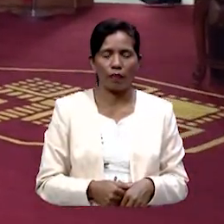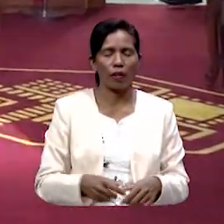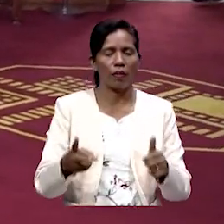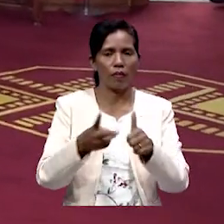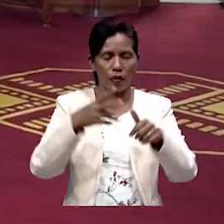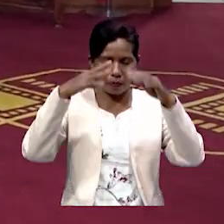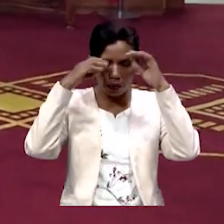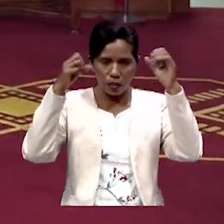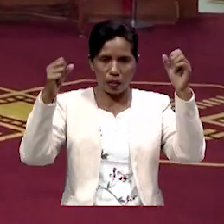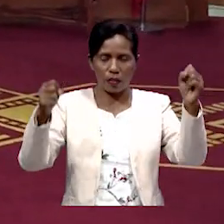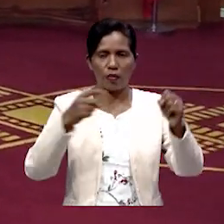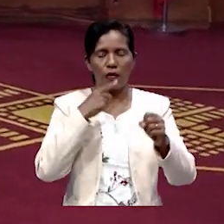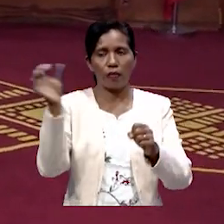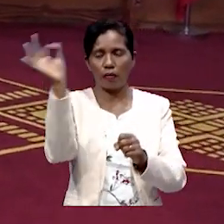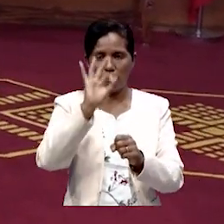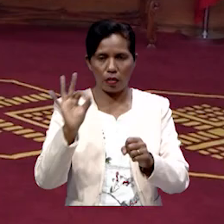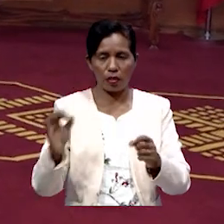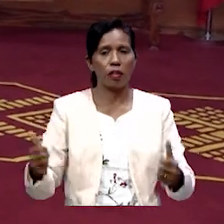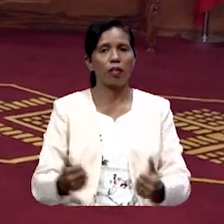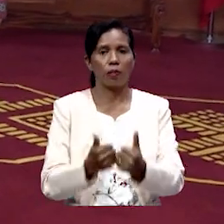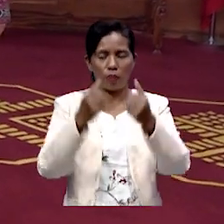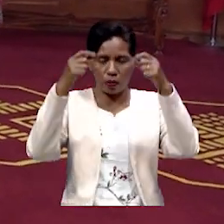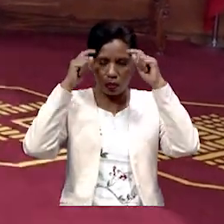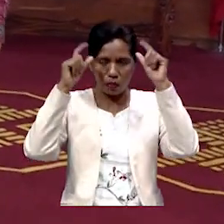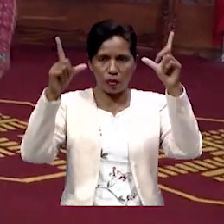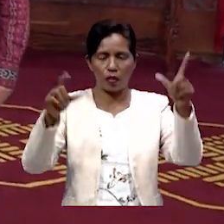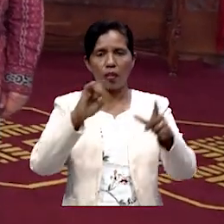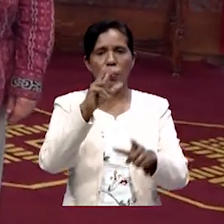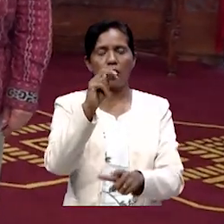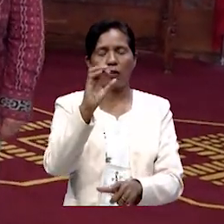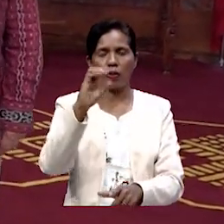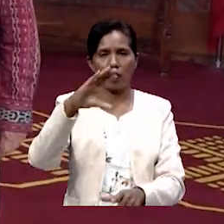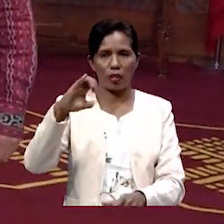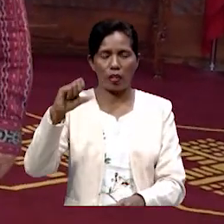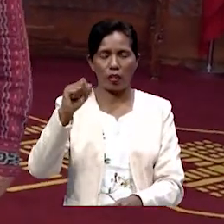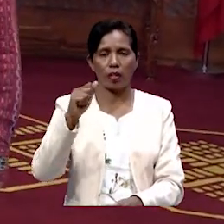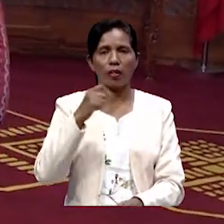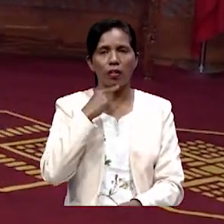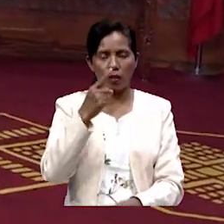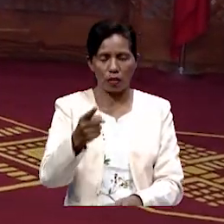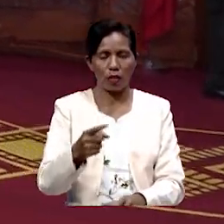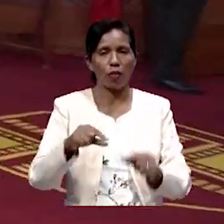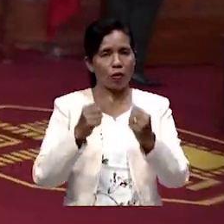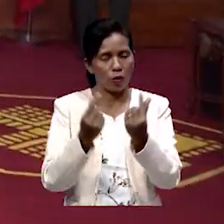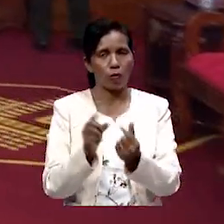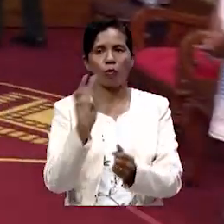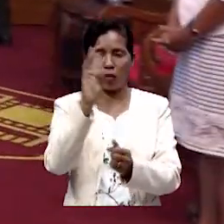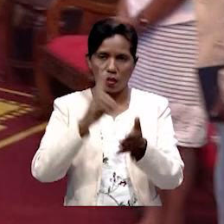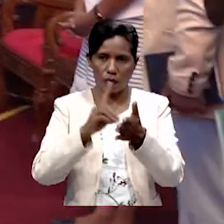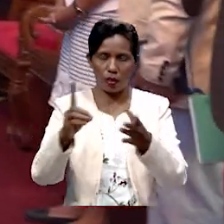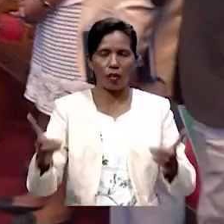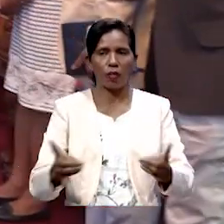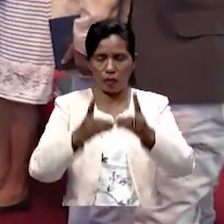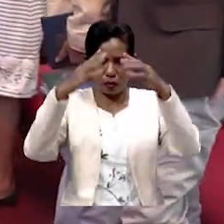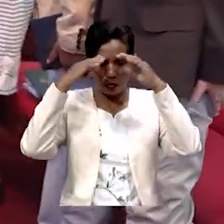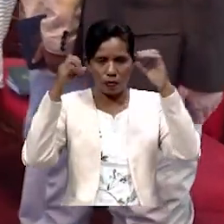Vice-presidente interino Confederação Desporto Timor-Leste, Inocêncio Araújo da Silva, foi na equipa quarta semana, né? Rassorumalo o